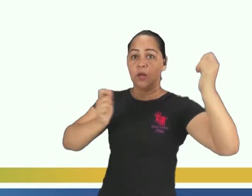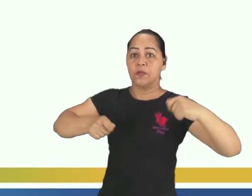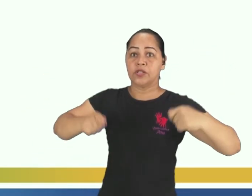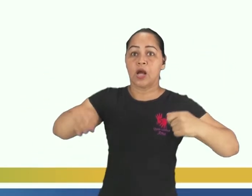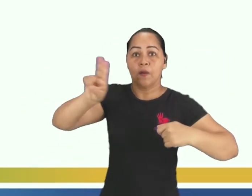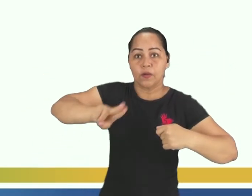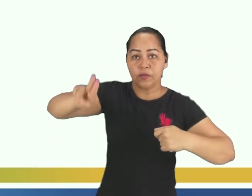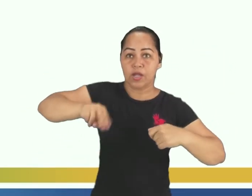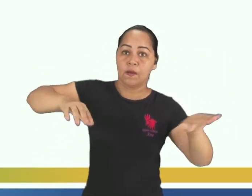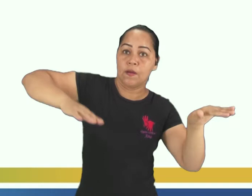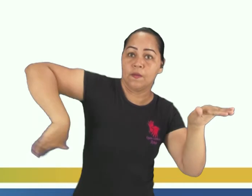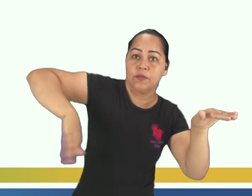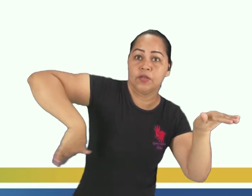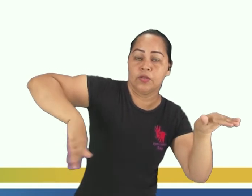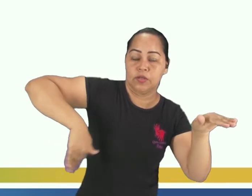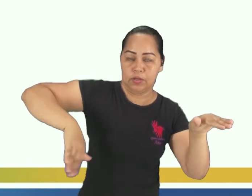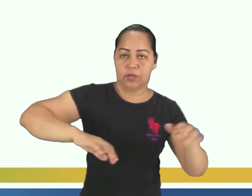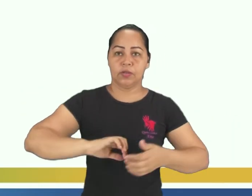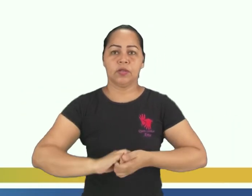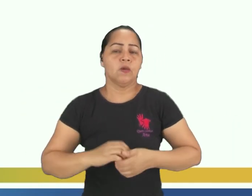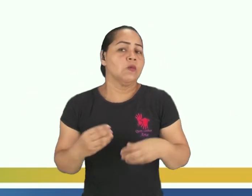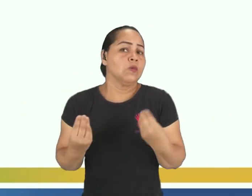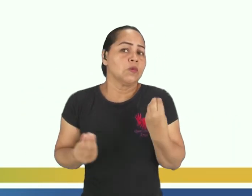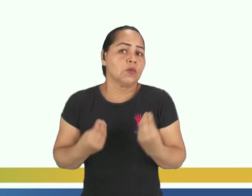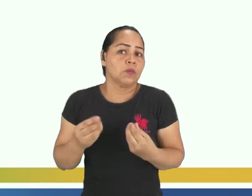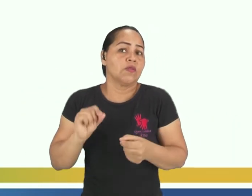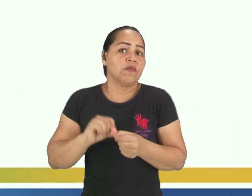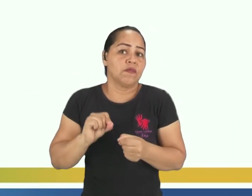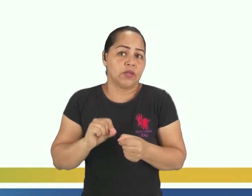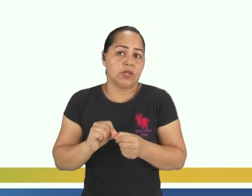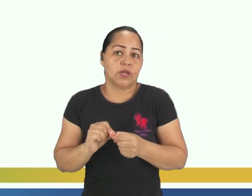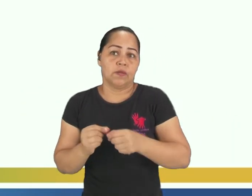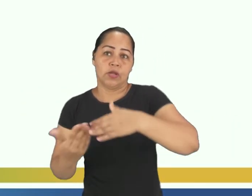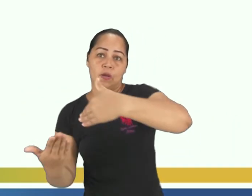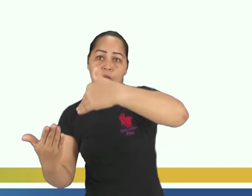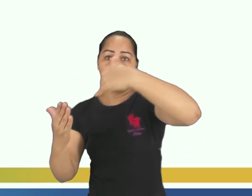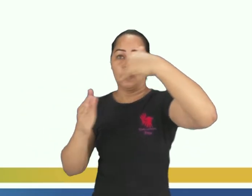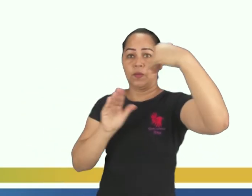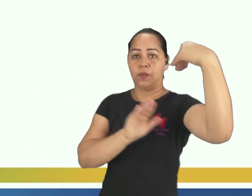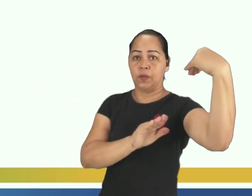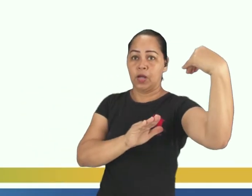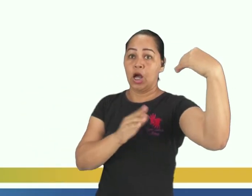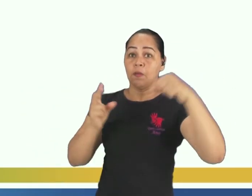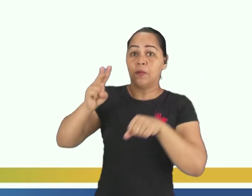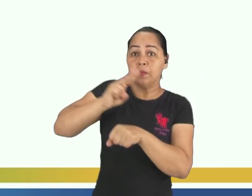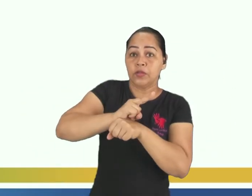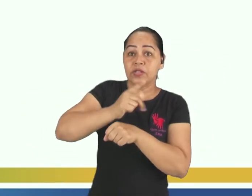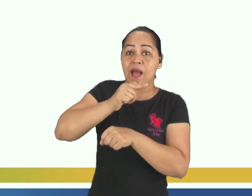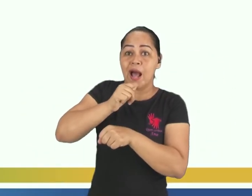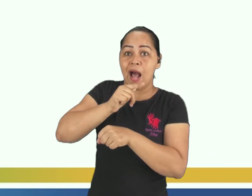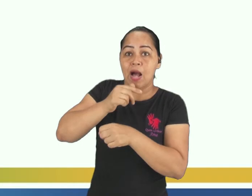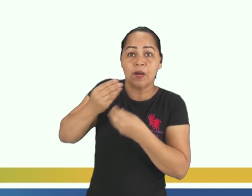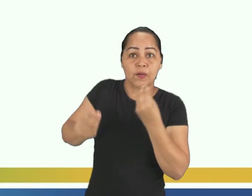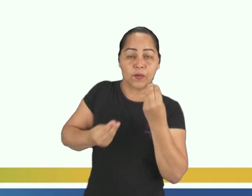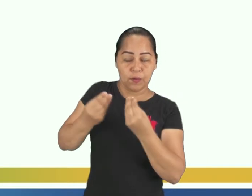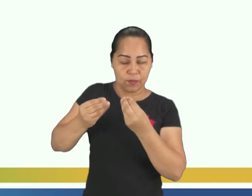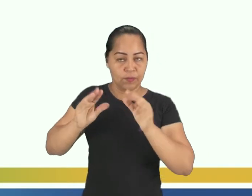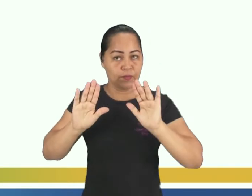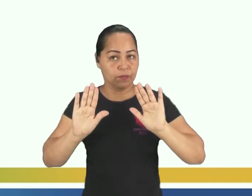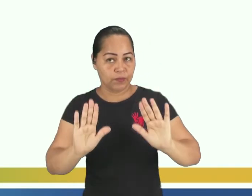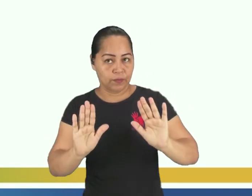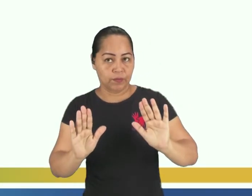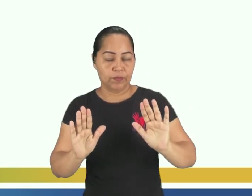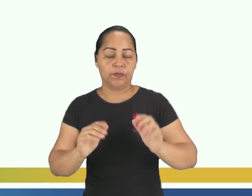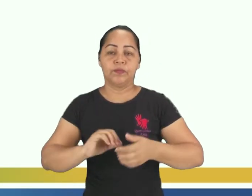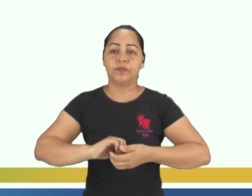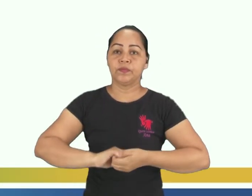da piscina. Então, quantos metros quadrados deverá ter a capa? Observe que a área da nossa